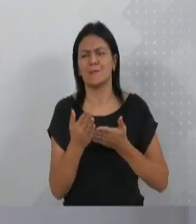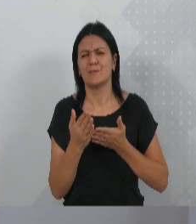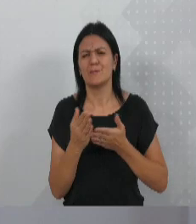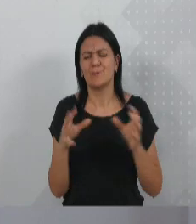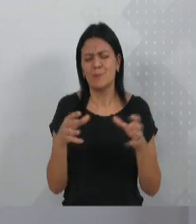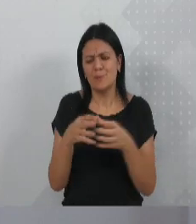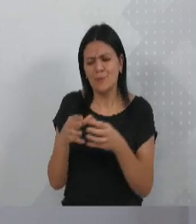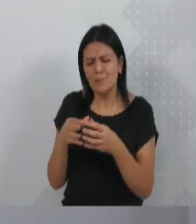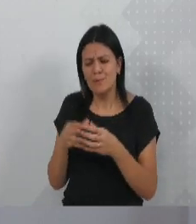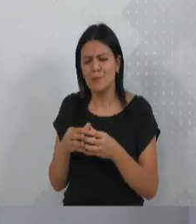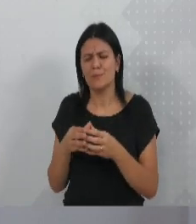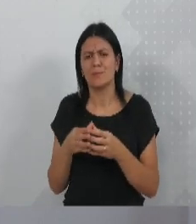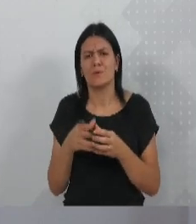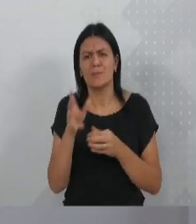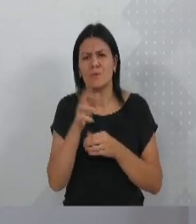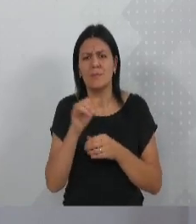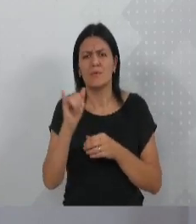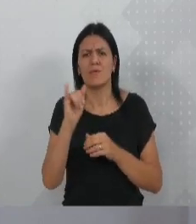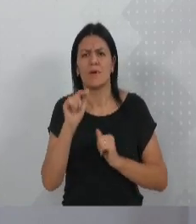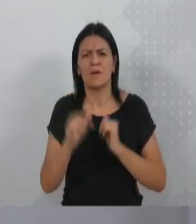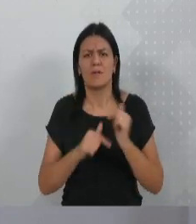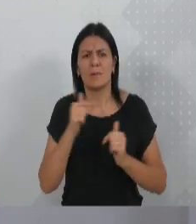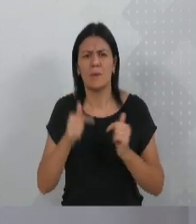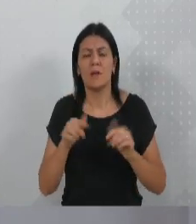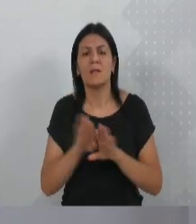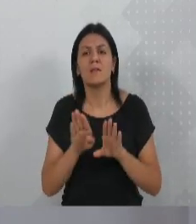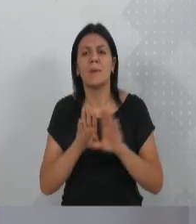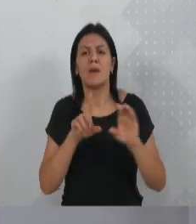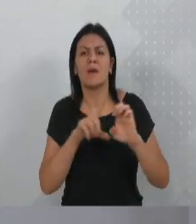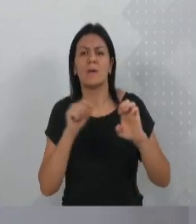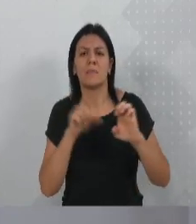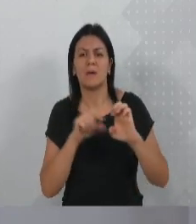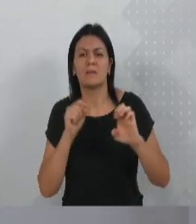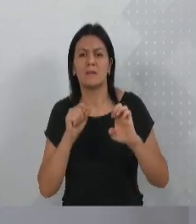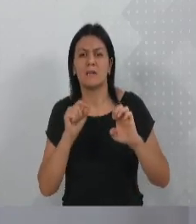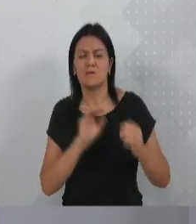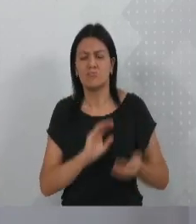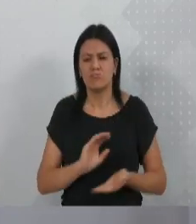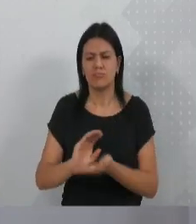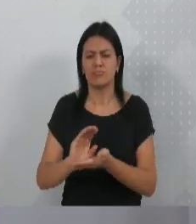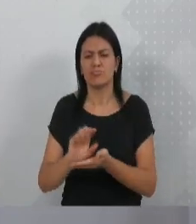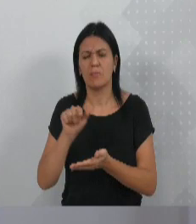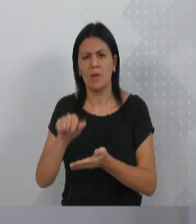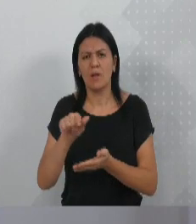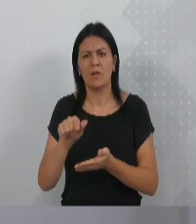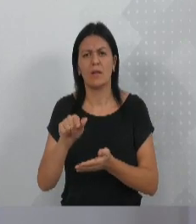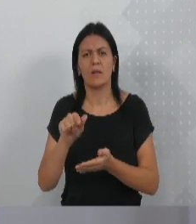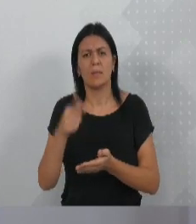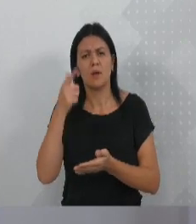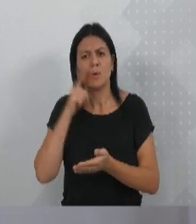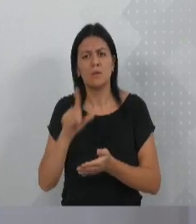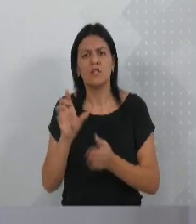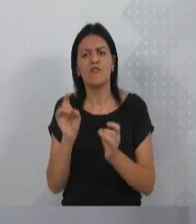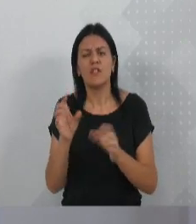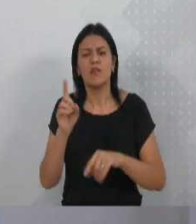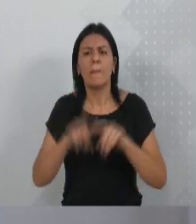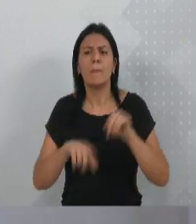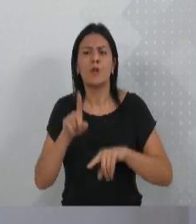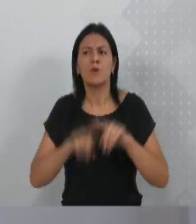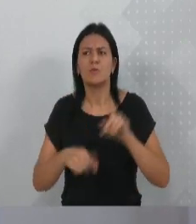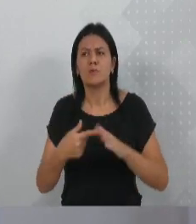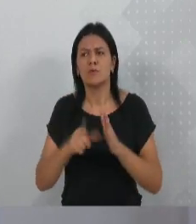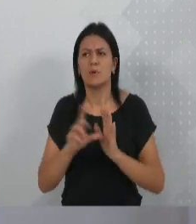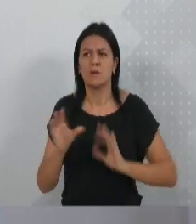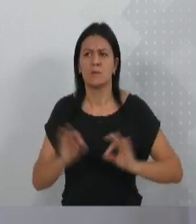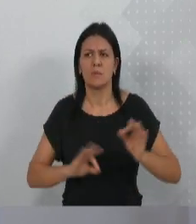equipe que vai trabalhar o o empresário que investiu para colocar o seu produto lá ele tem que estar preparado com tudo para poder fazer da